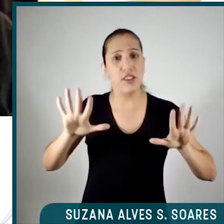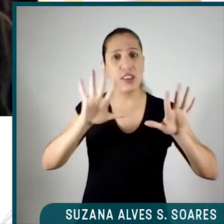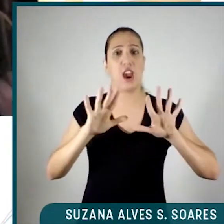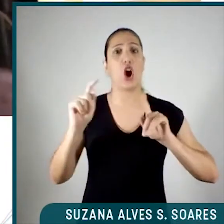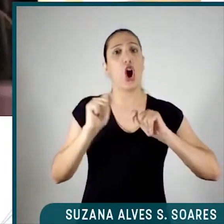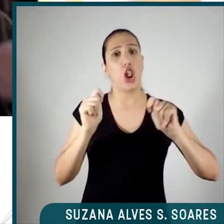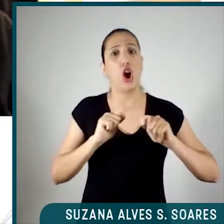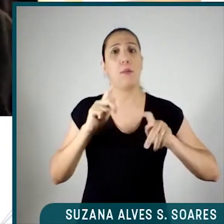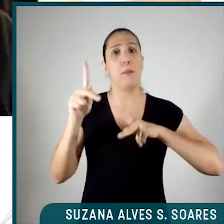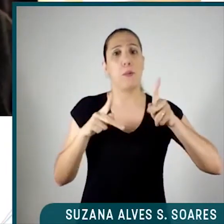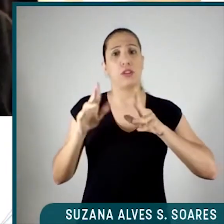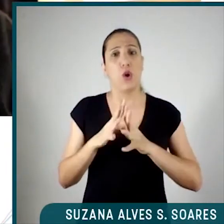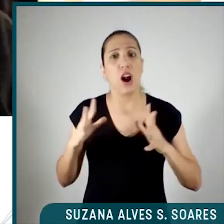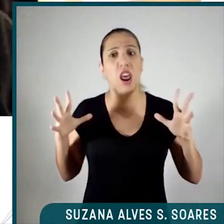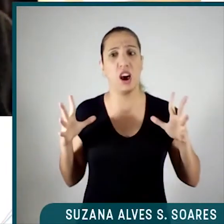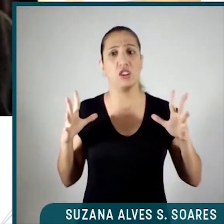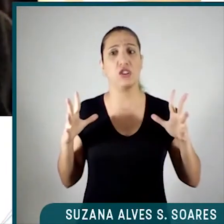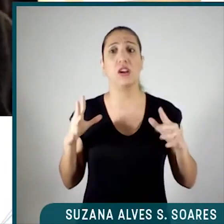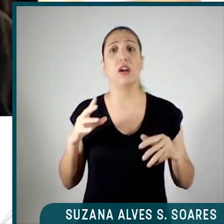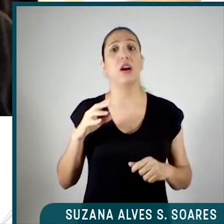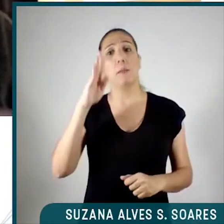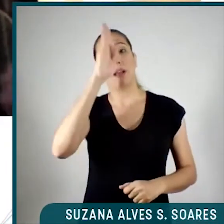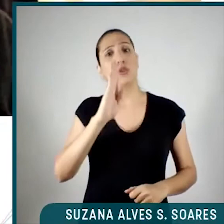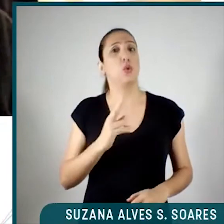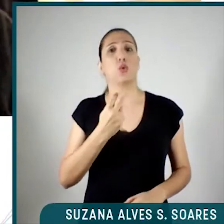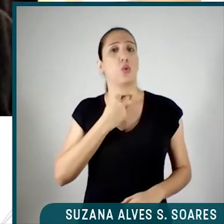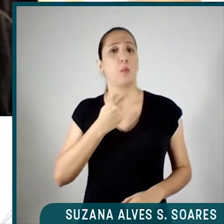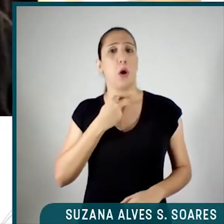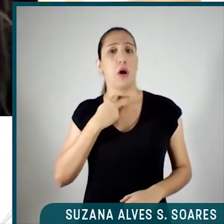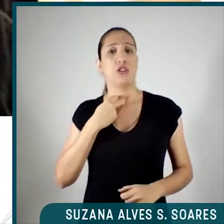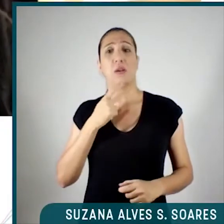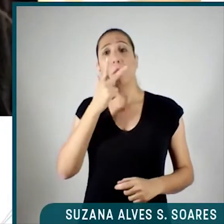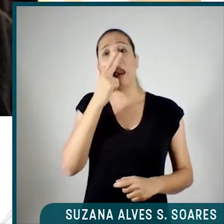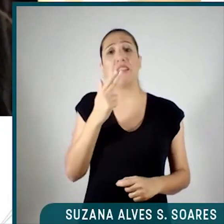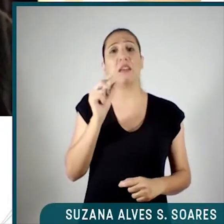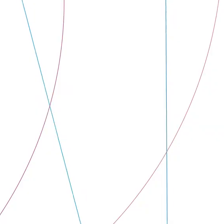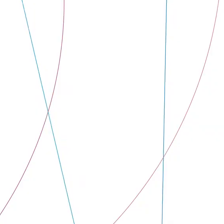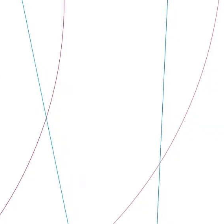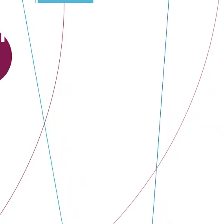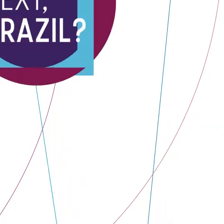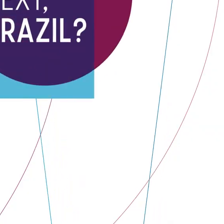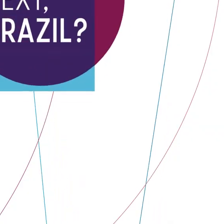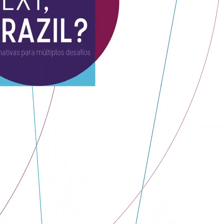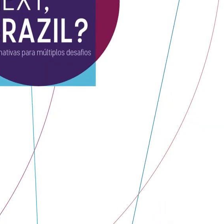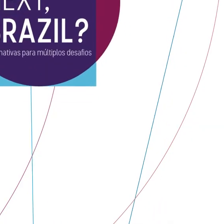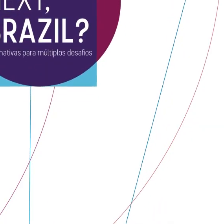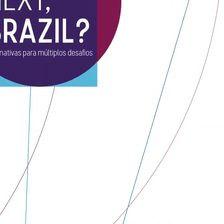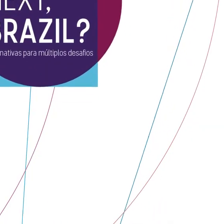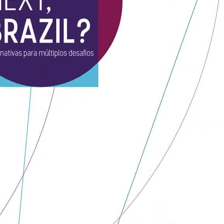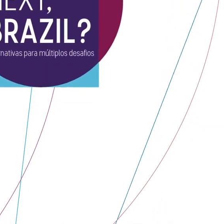populacionais, e não pode se comportar na cena internacional como um anão medíocre e ressentido.